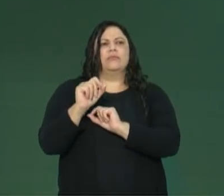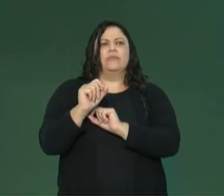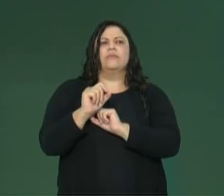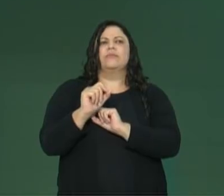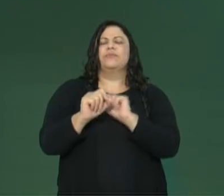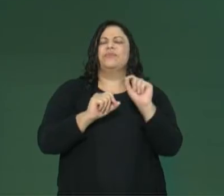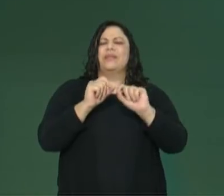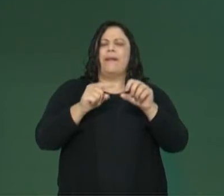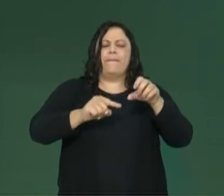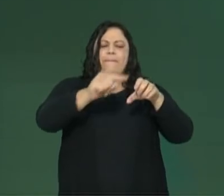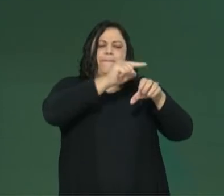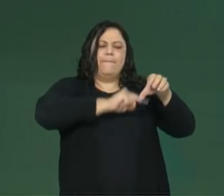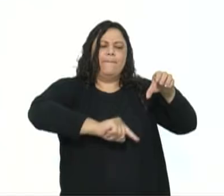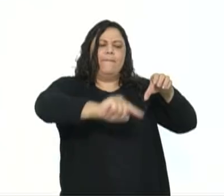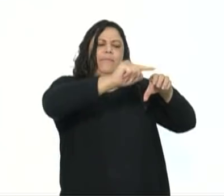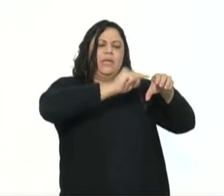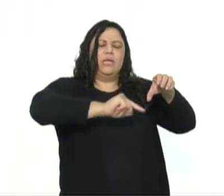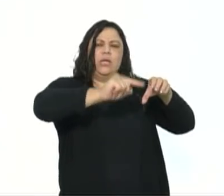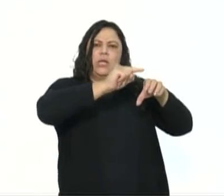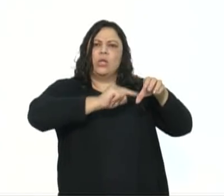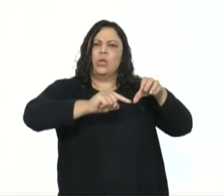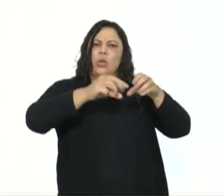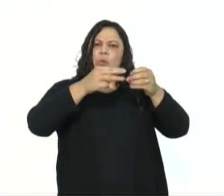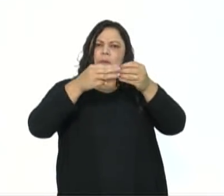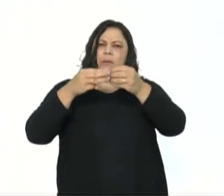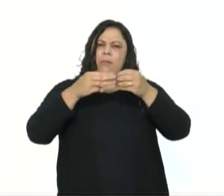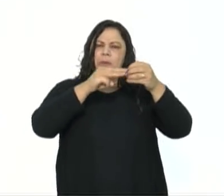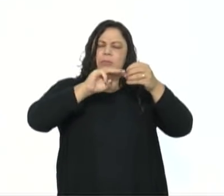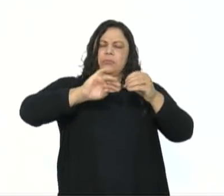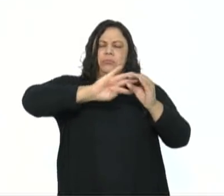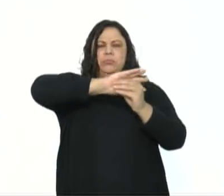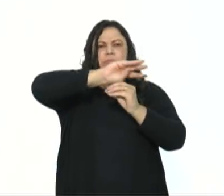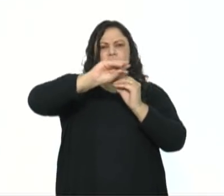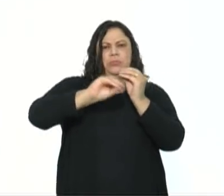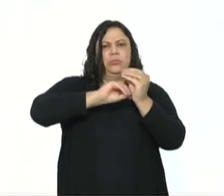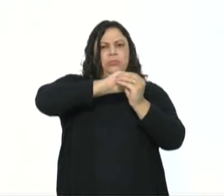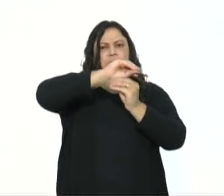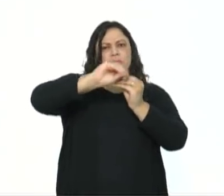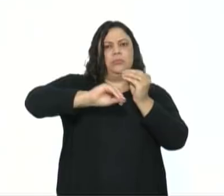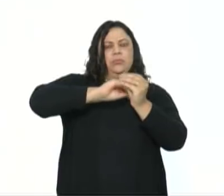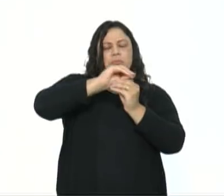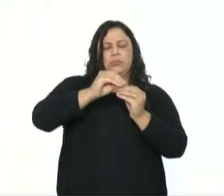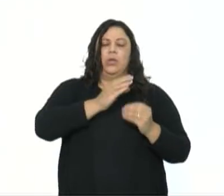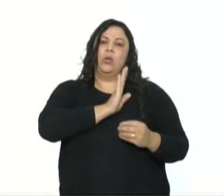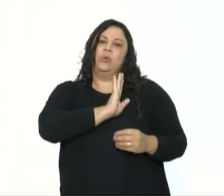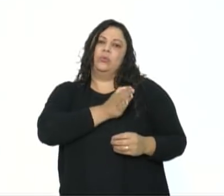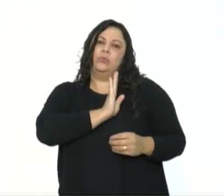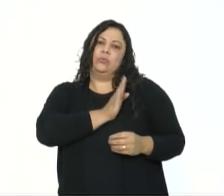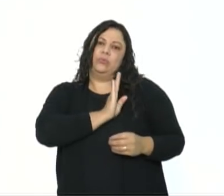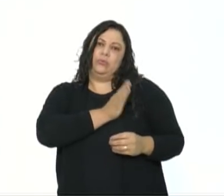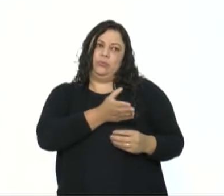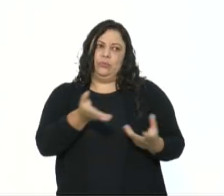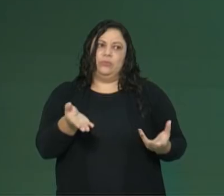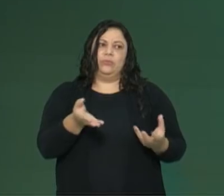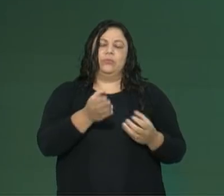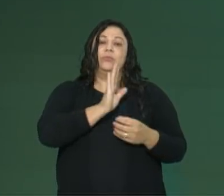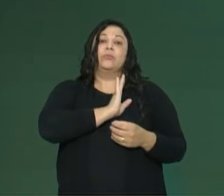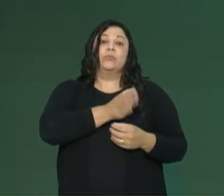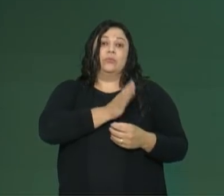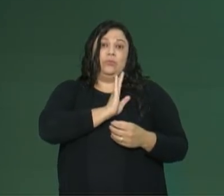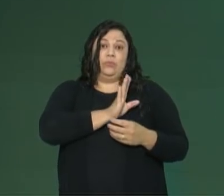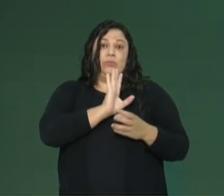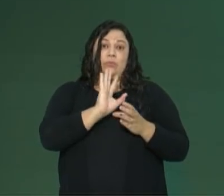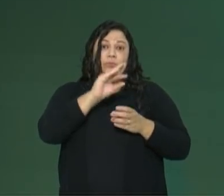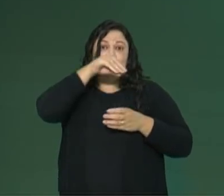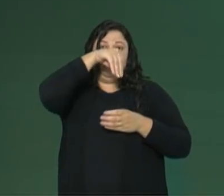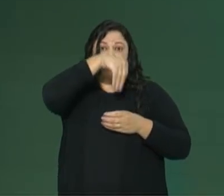interno, preenchido por órgãos. Que órgão preenche esse celoma deles? O coração. O coração que está dentro do